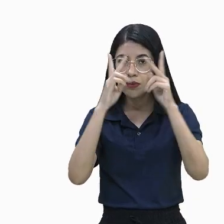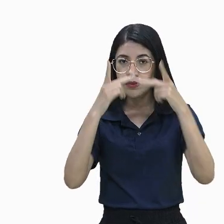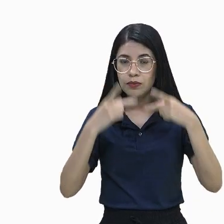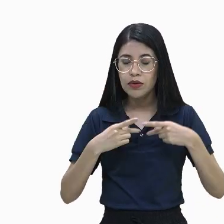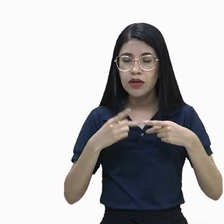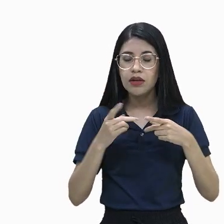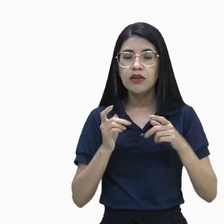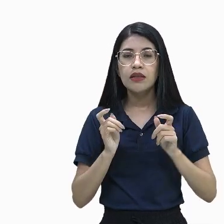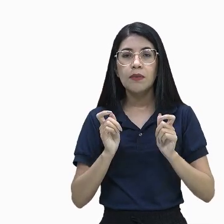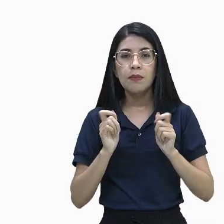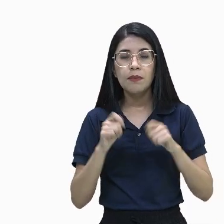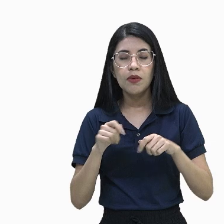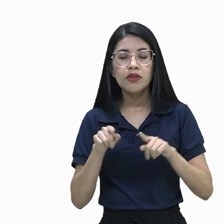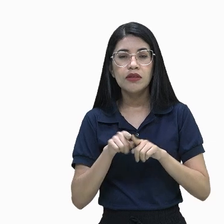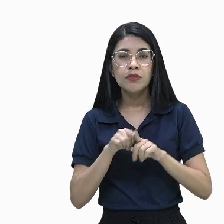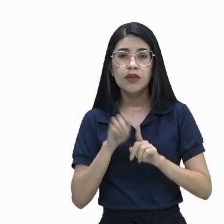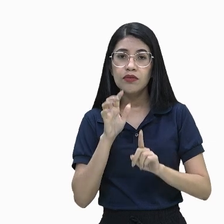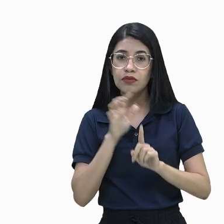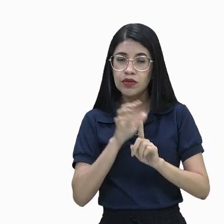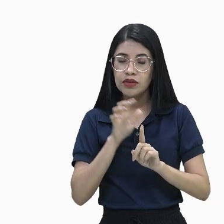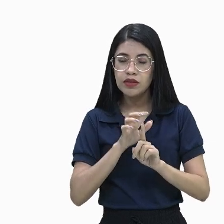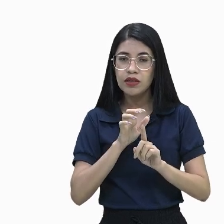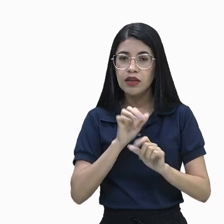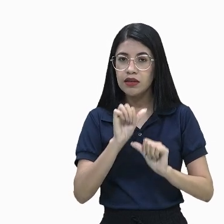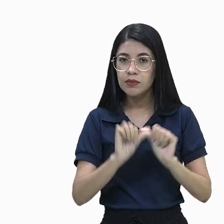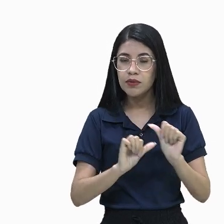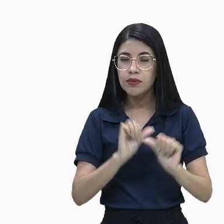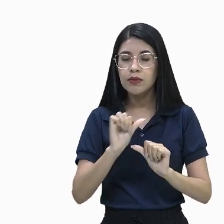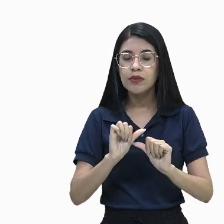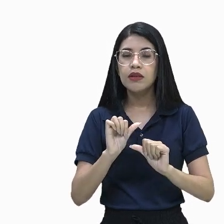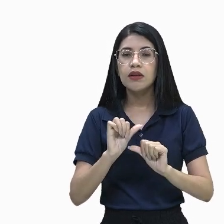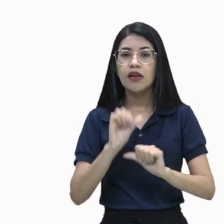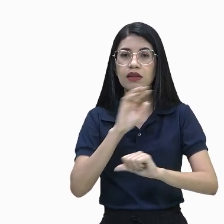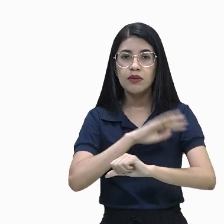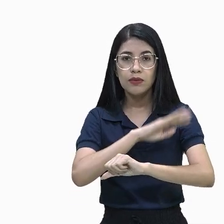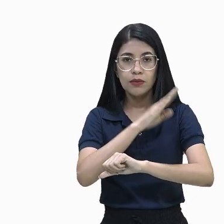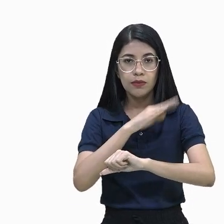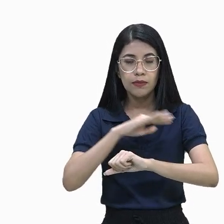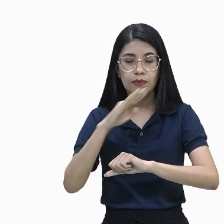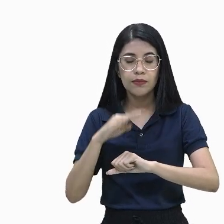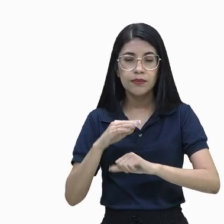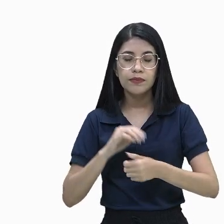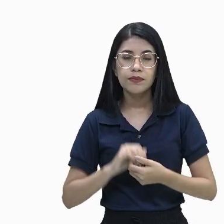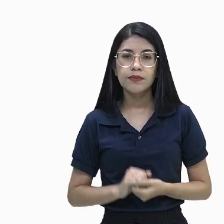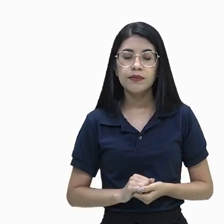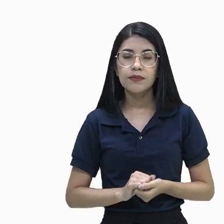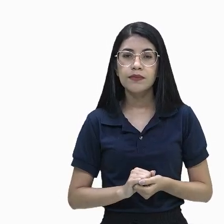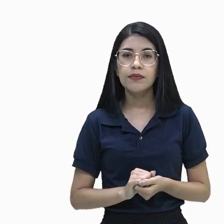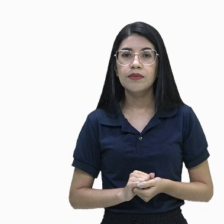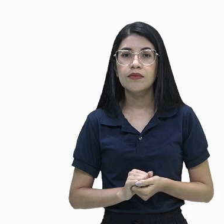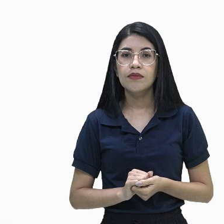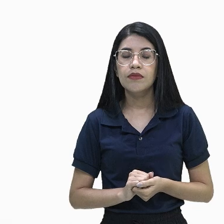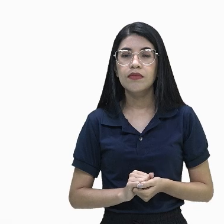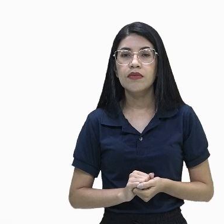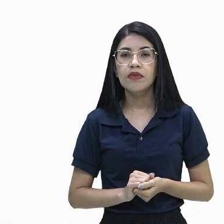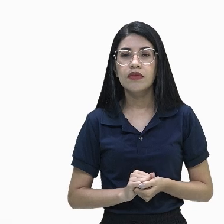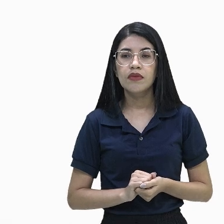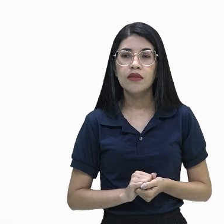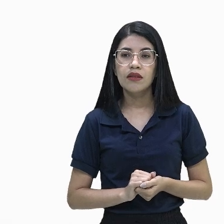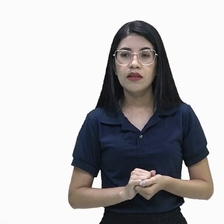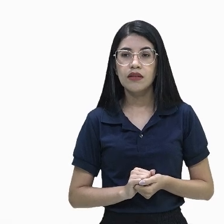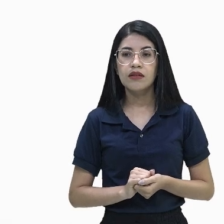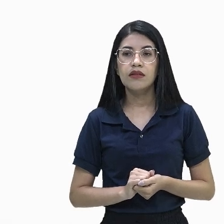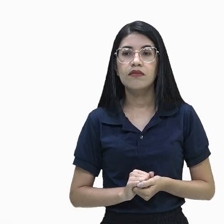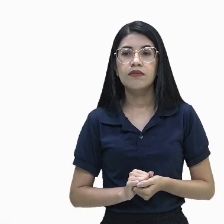aí agentes externos que também vão modificar o relevo, tá bom? Então, além aí